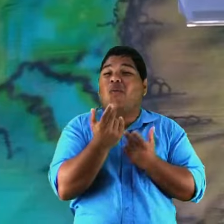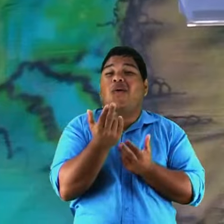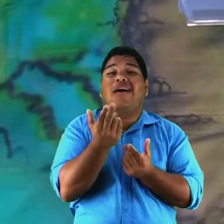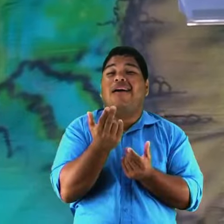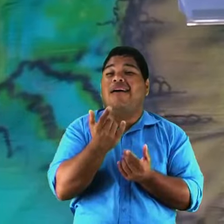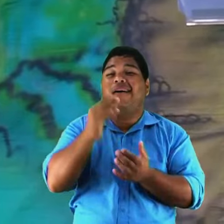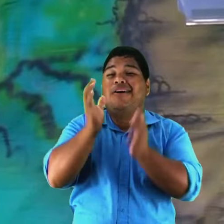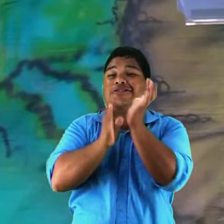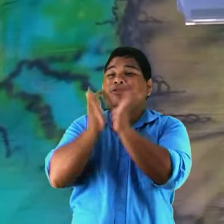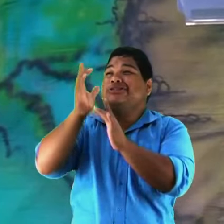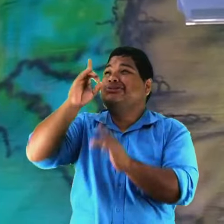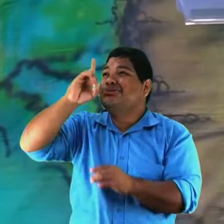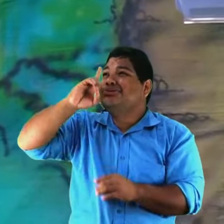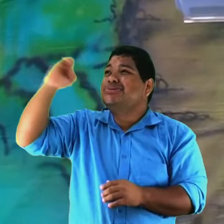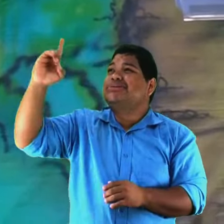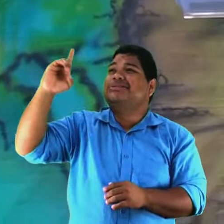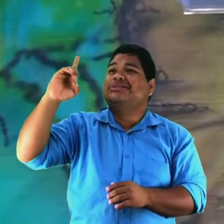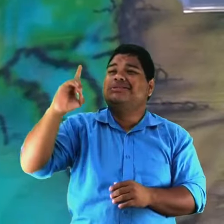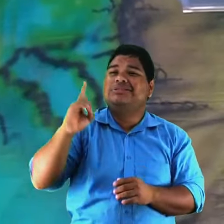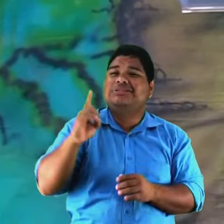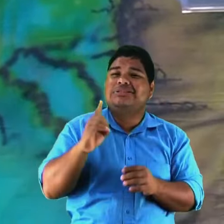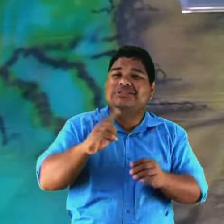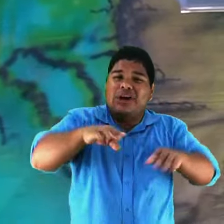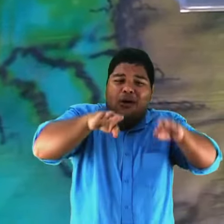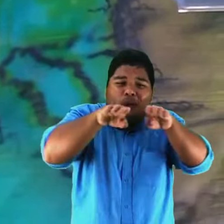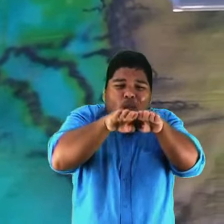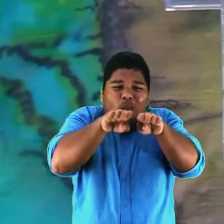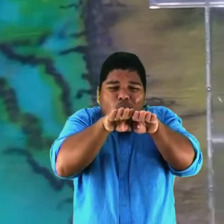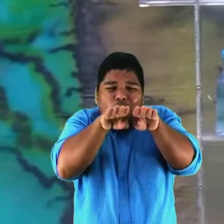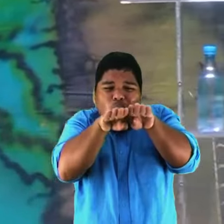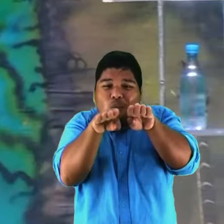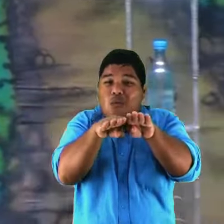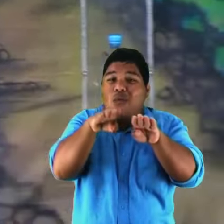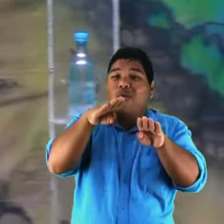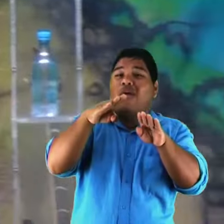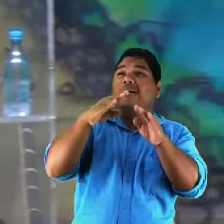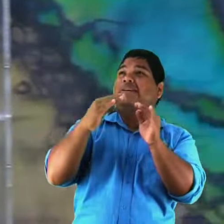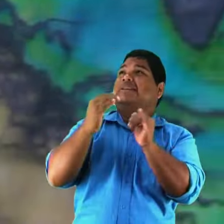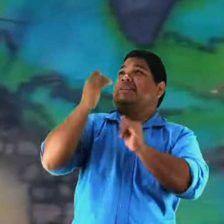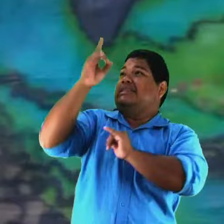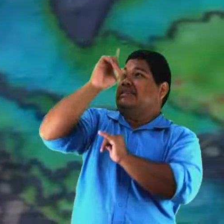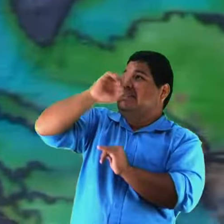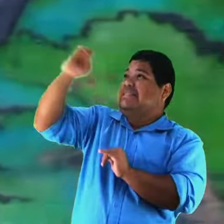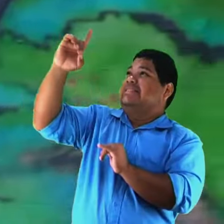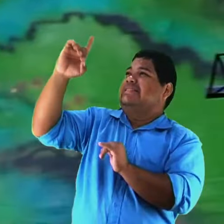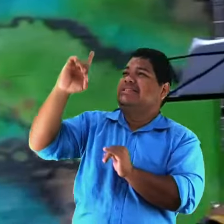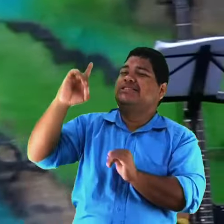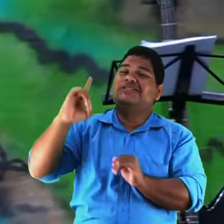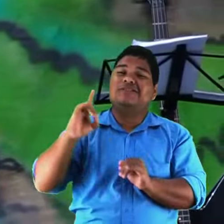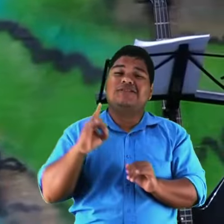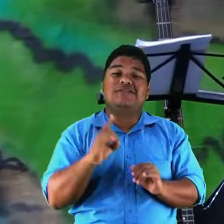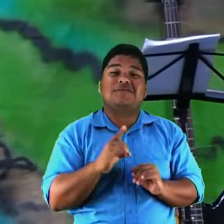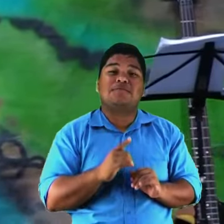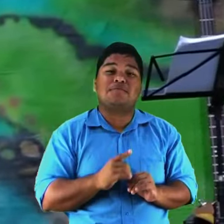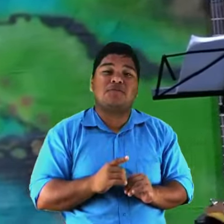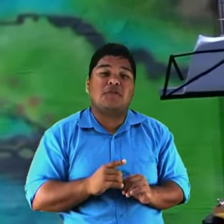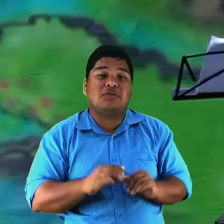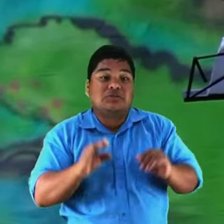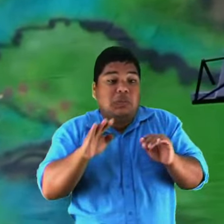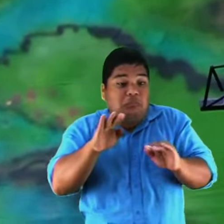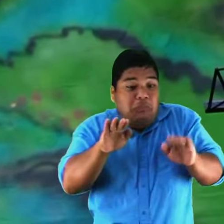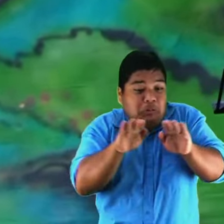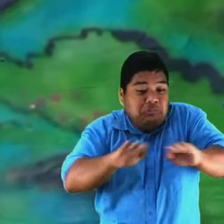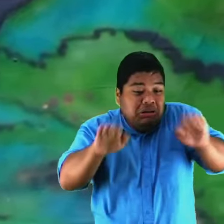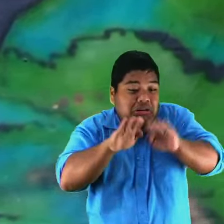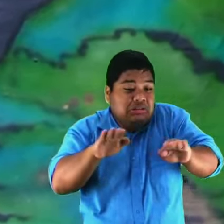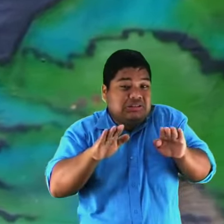em harmonia, em conformidade, não adianta. São picos de felicidade, são momentos de felicidade.